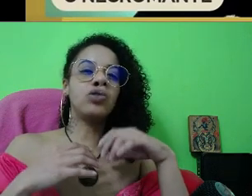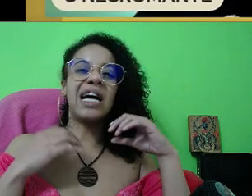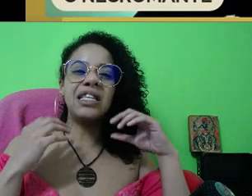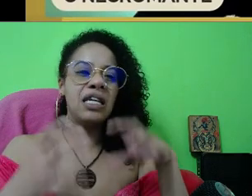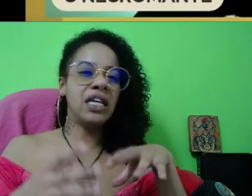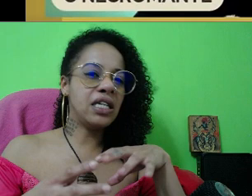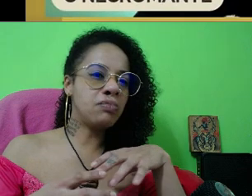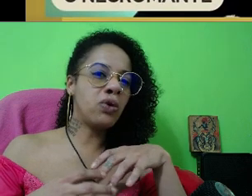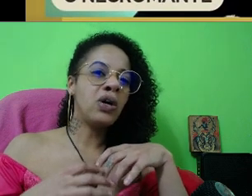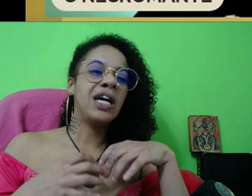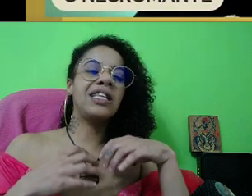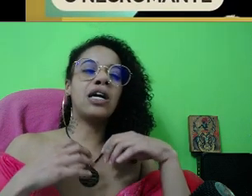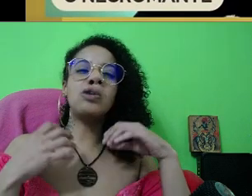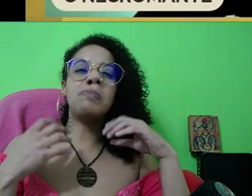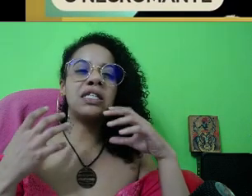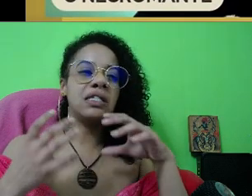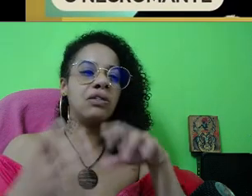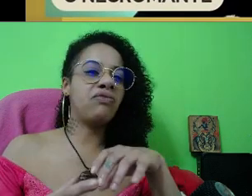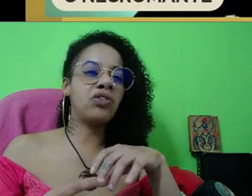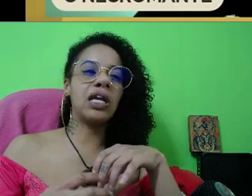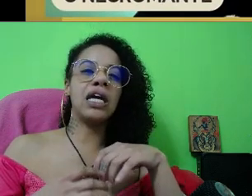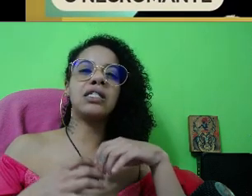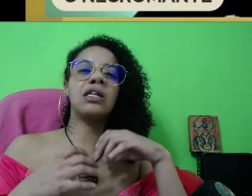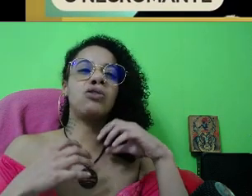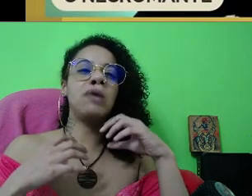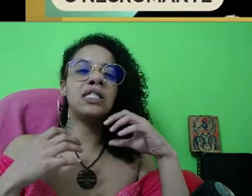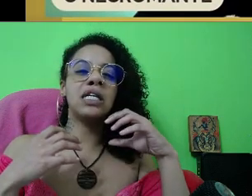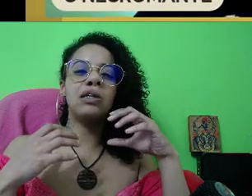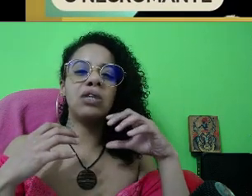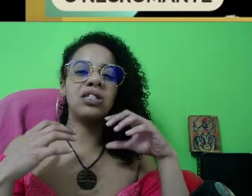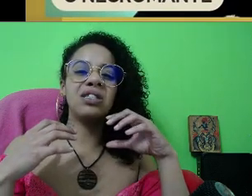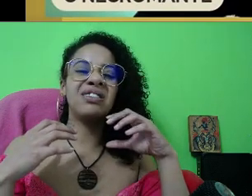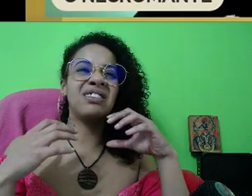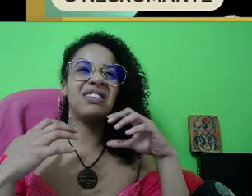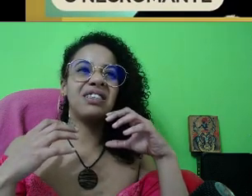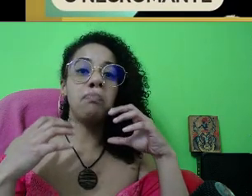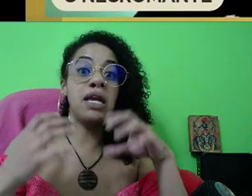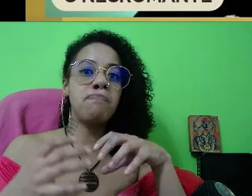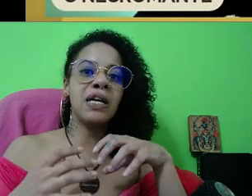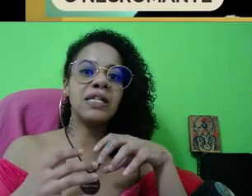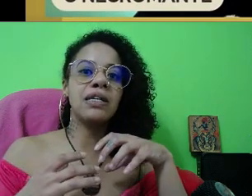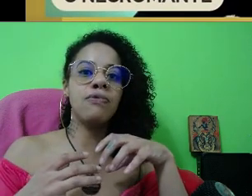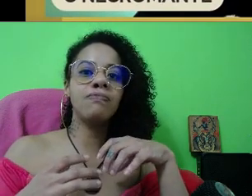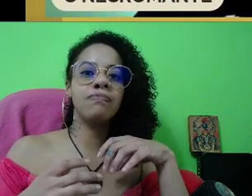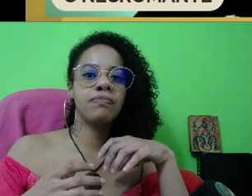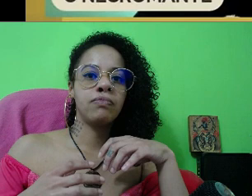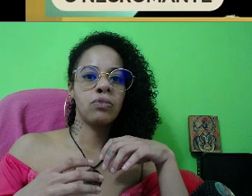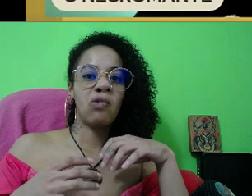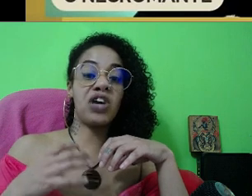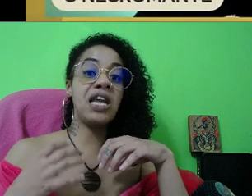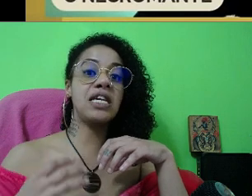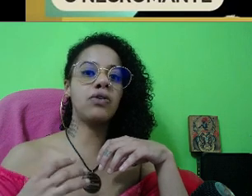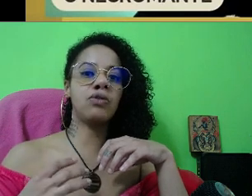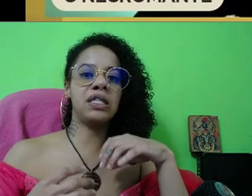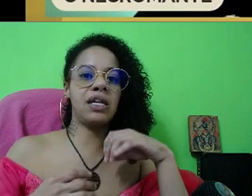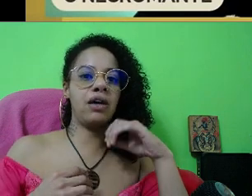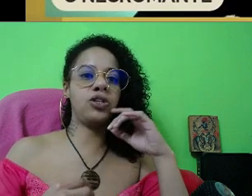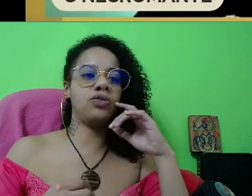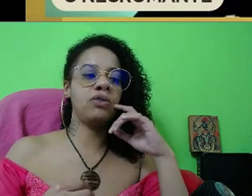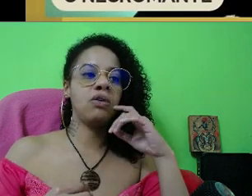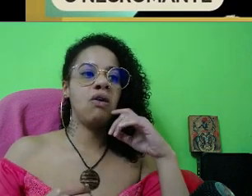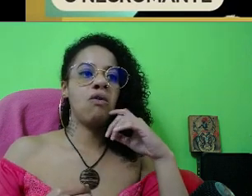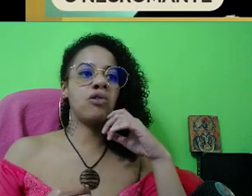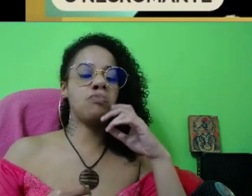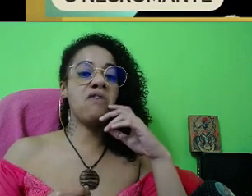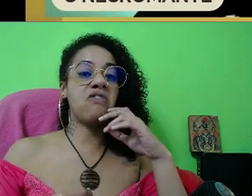e do datenismo e da normalização da violência da normalização da manipulação foi ali que eu